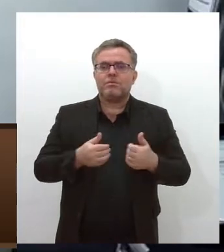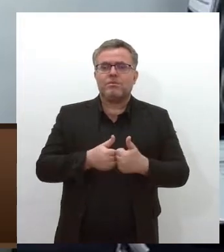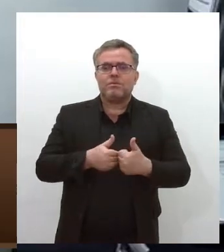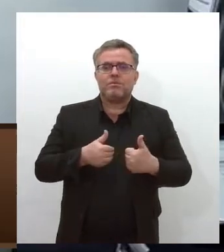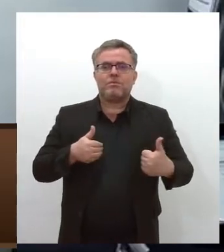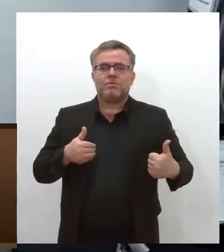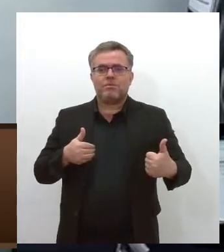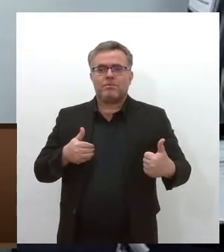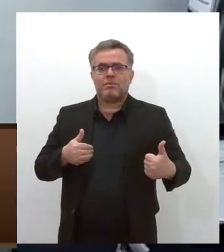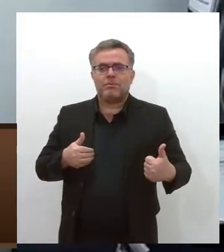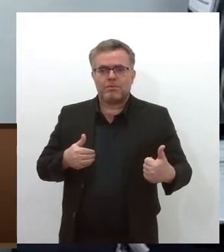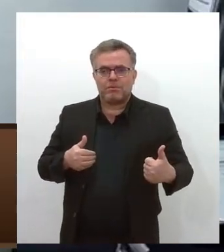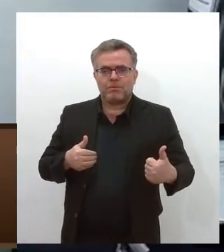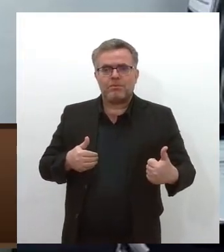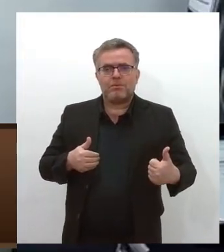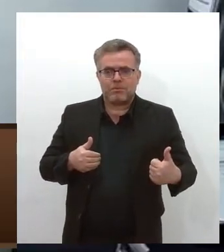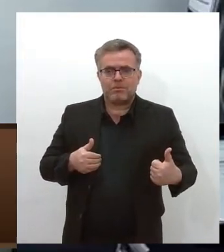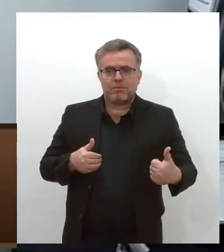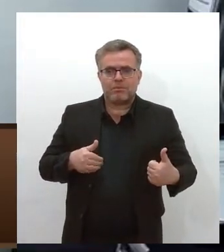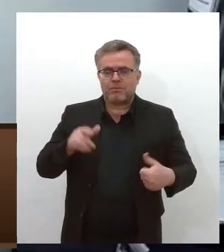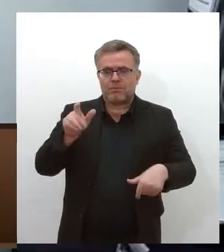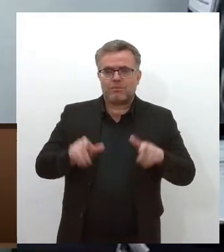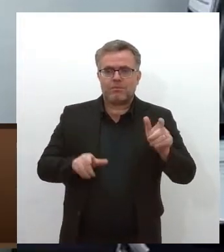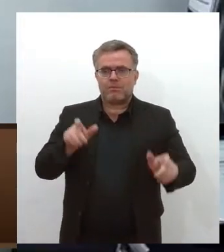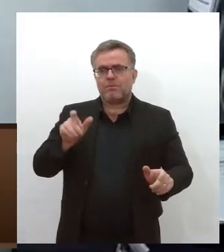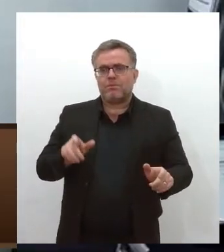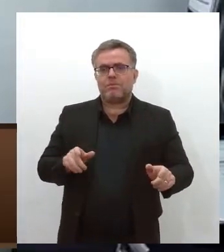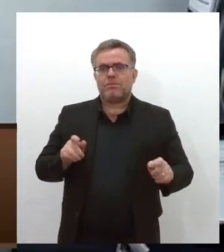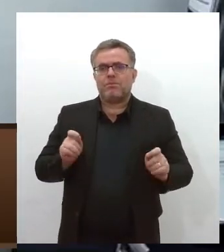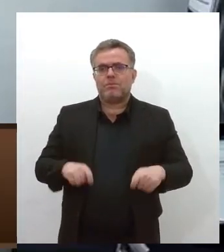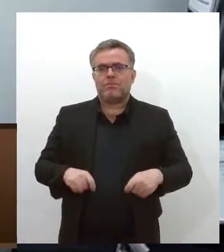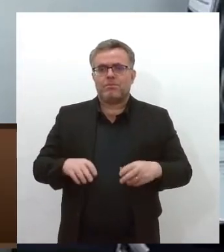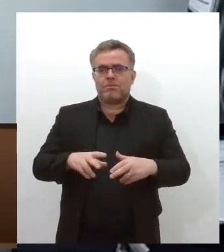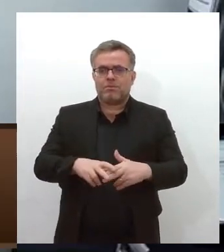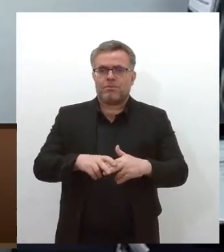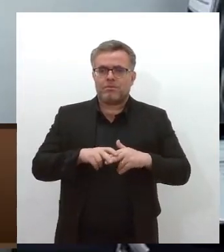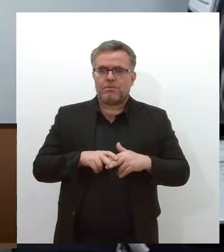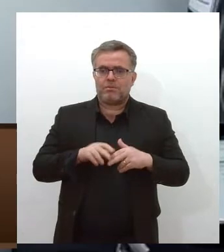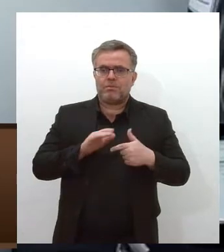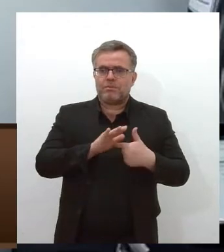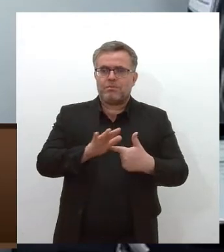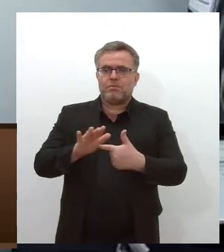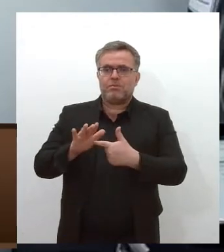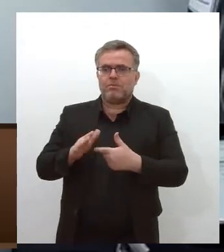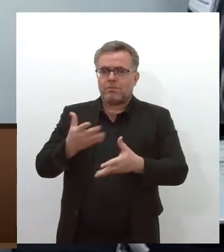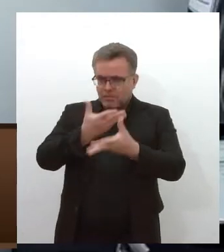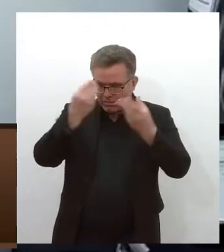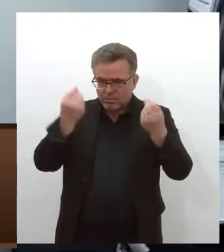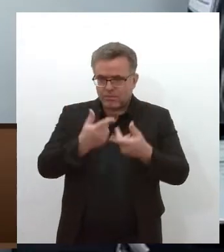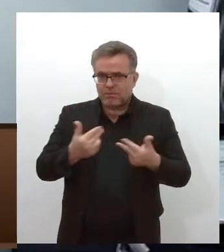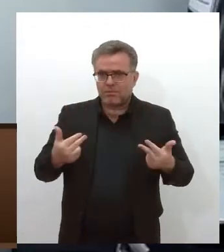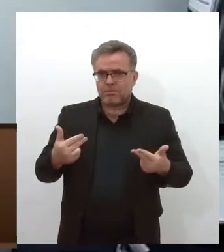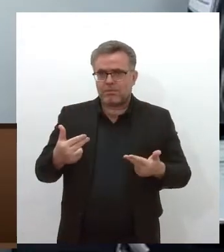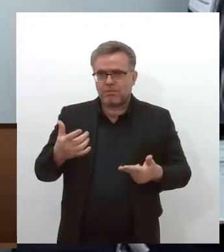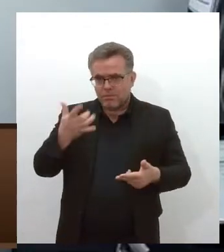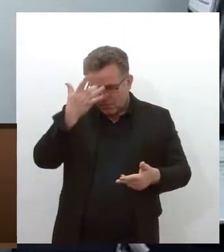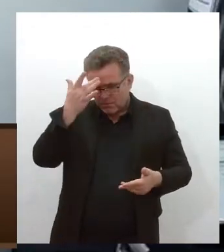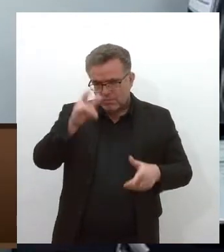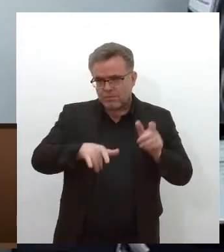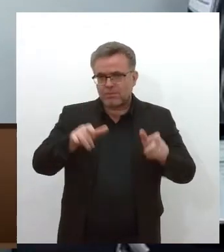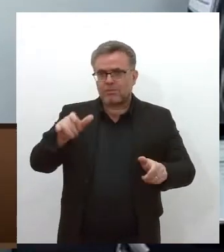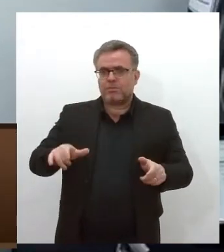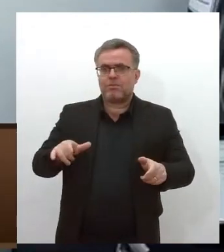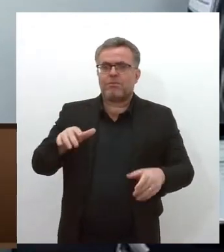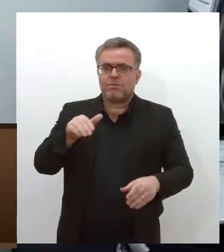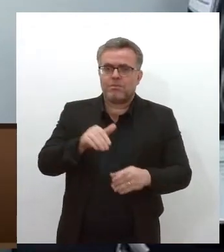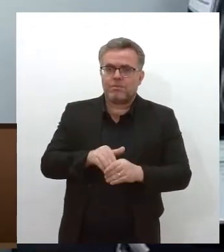eleitor e o eleito. Então, eu vejo esses motivos como sendo a causa de nos esquecermos tanto de quem votamos, principalmente para o Poder